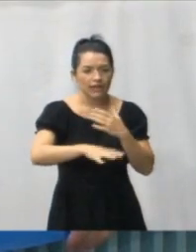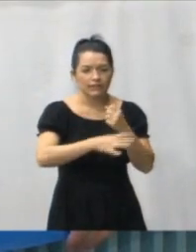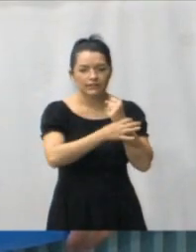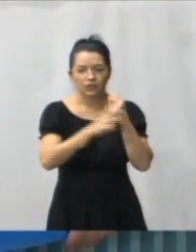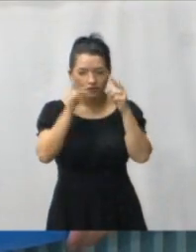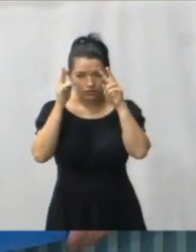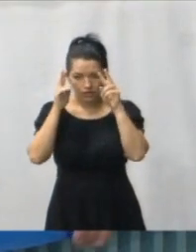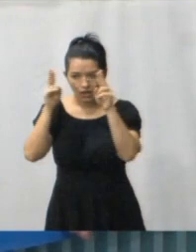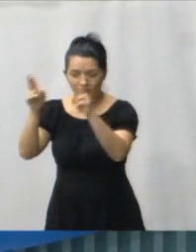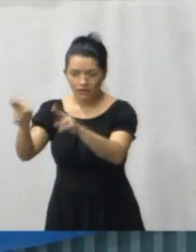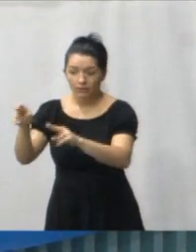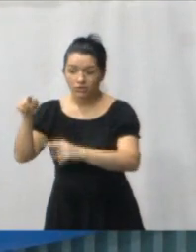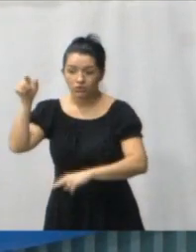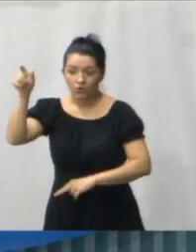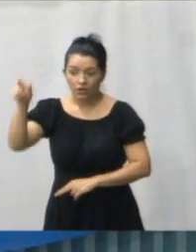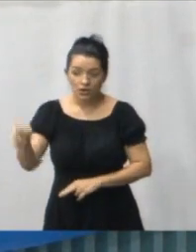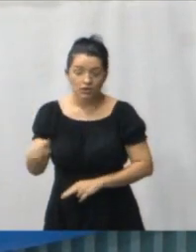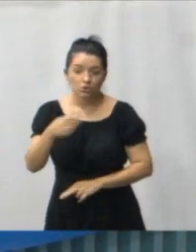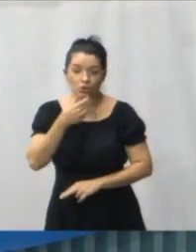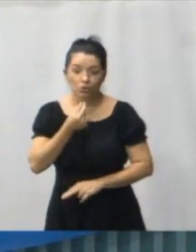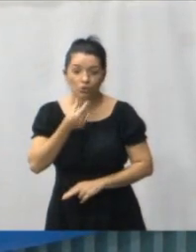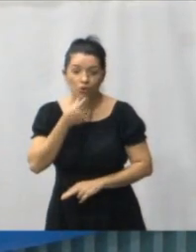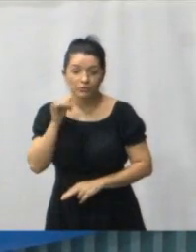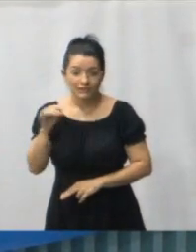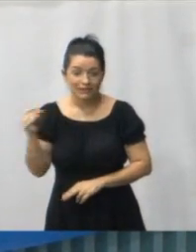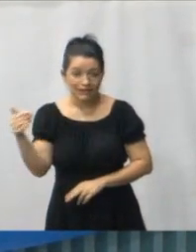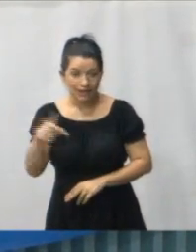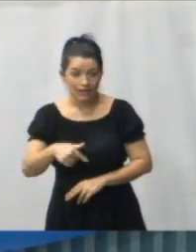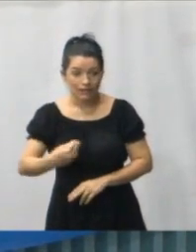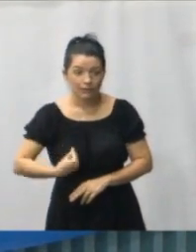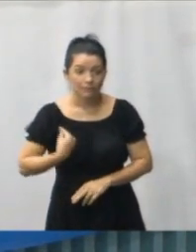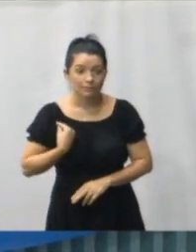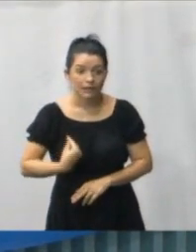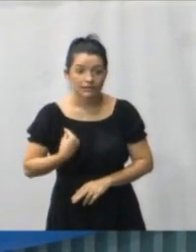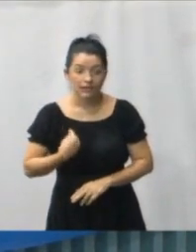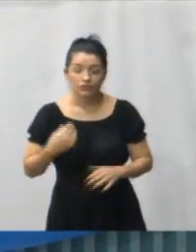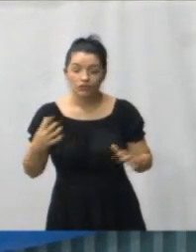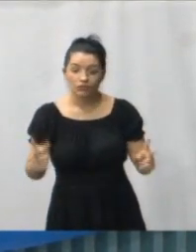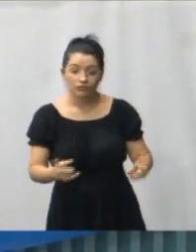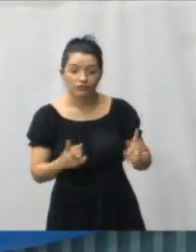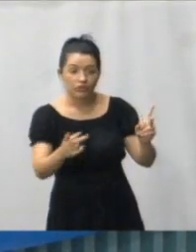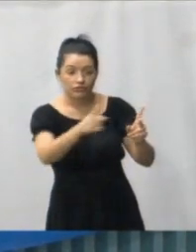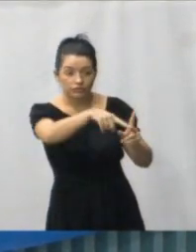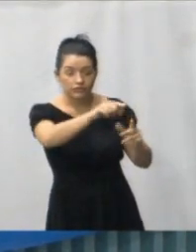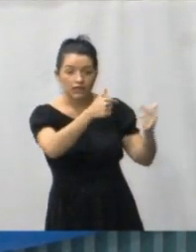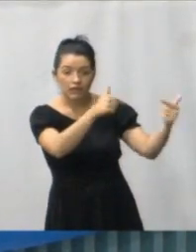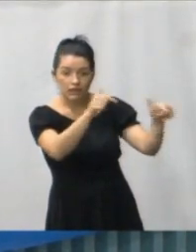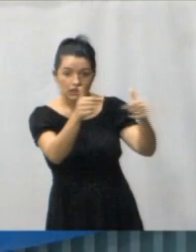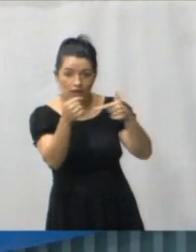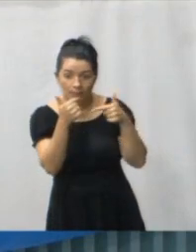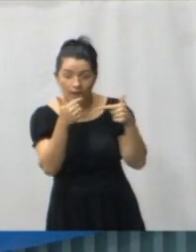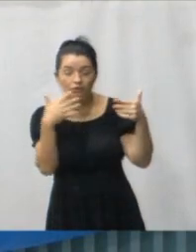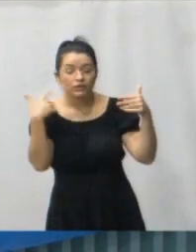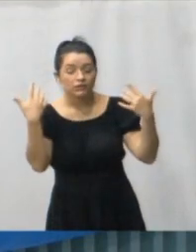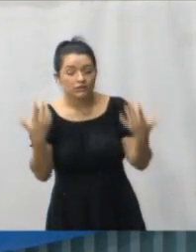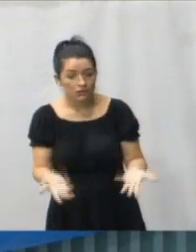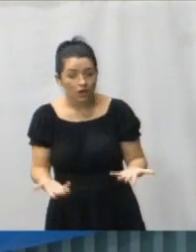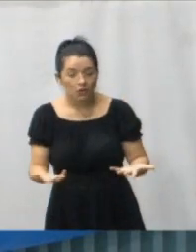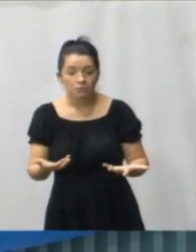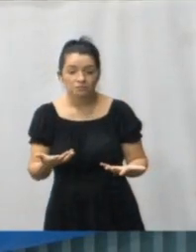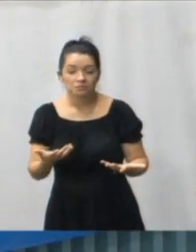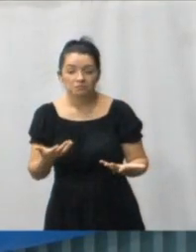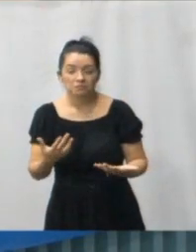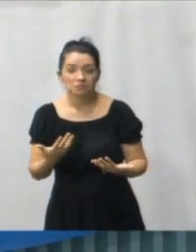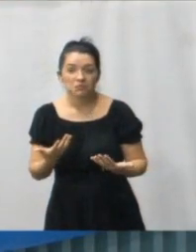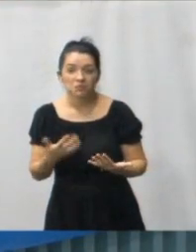que, se estivesse aqui, estaria enaltecendo o trabalho dos senhores e das senhoras. Então, eu não tenho esse negócio de querer